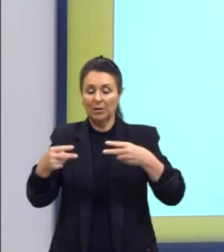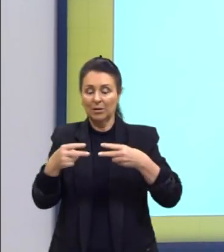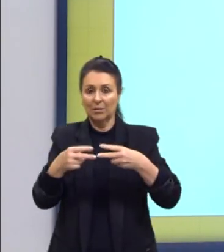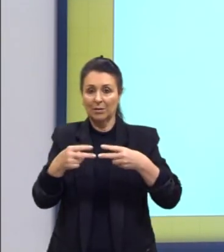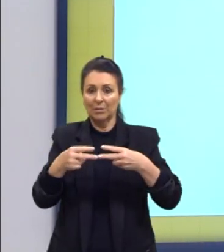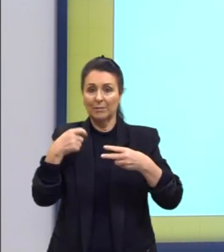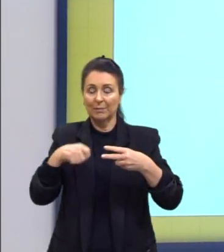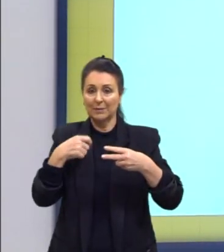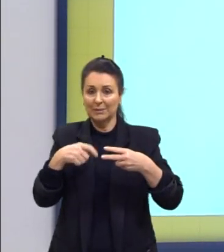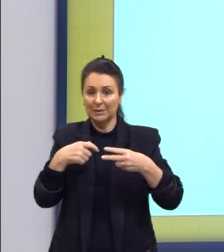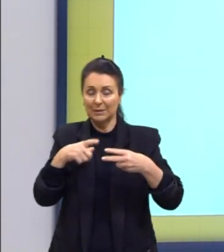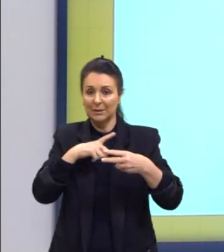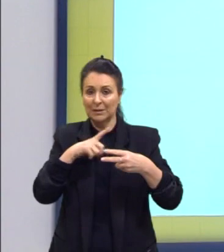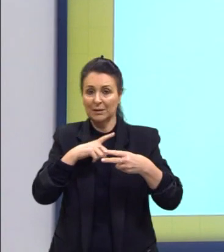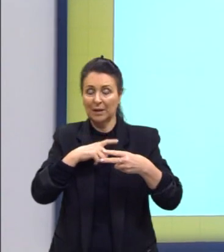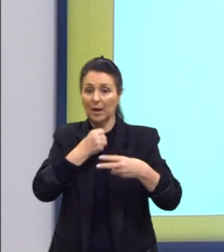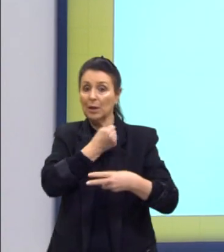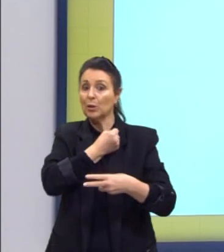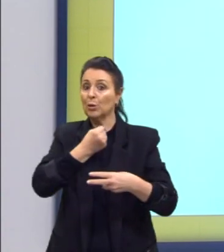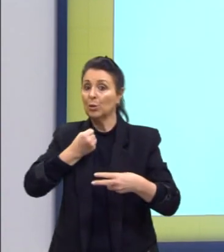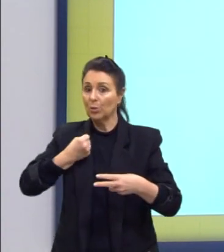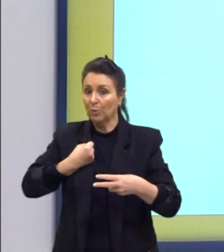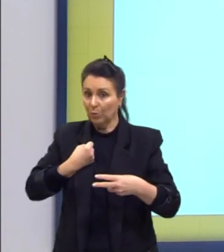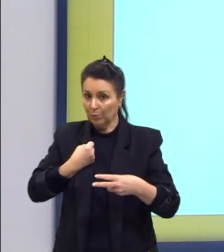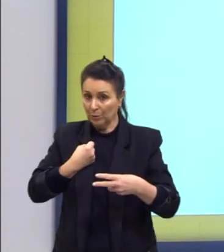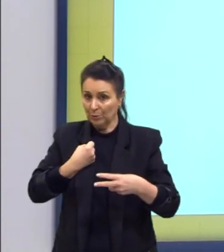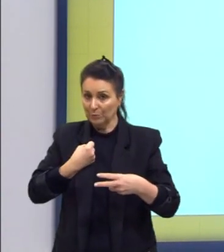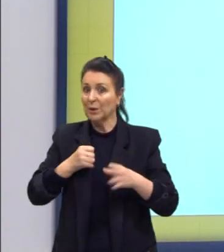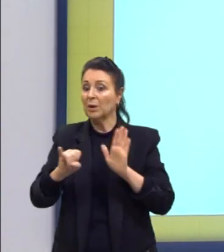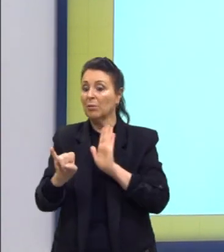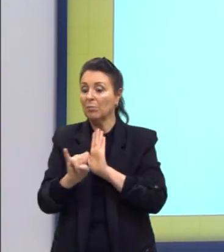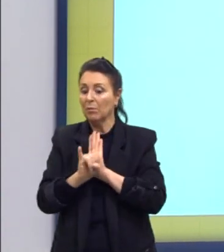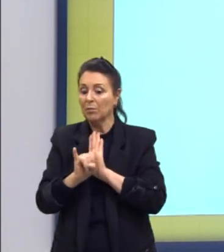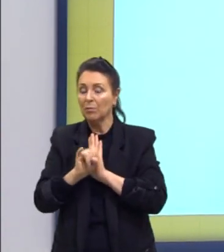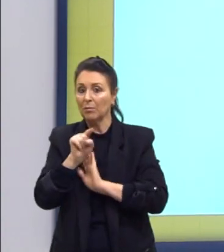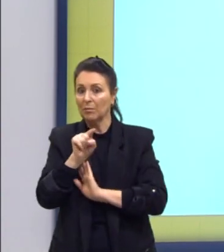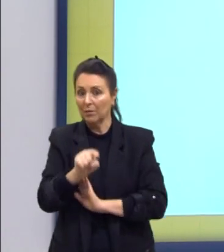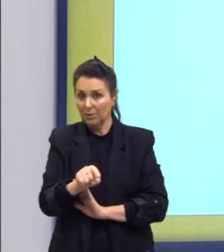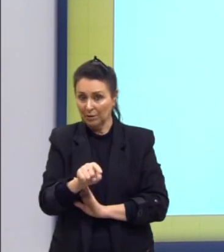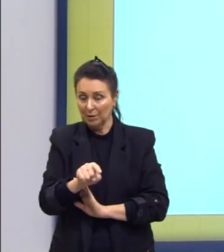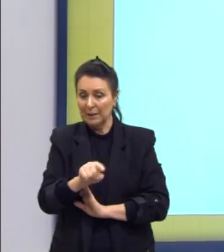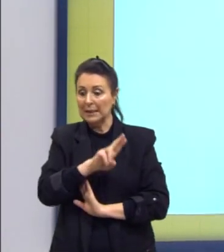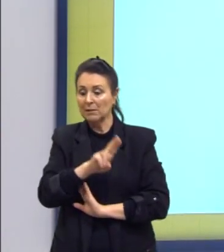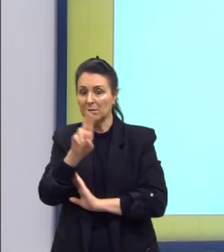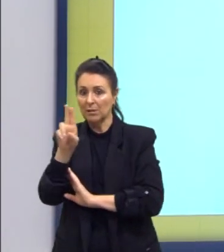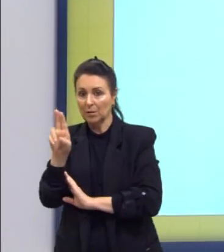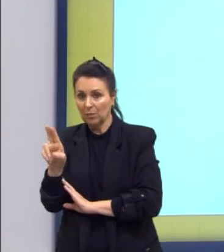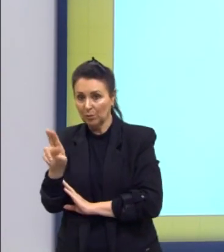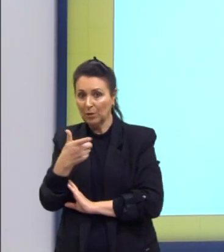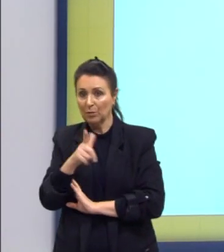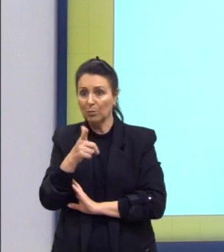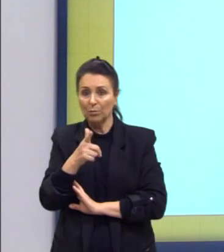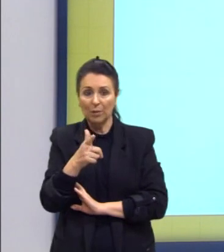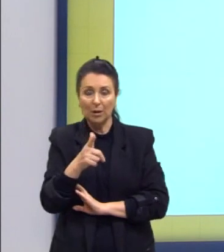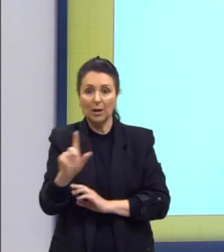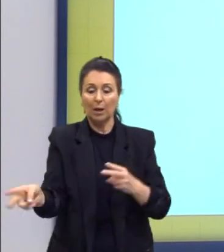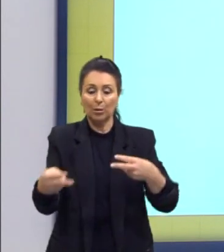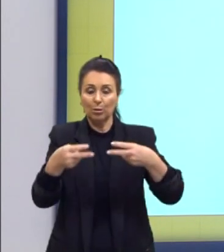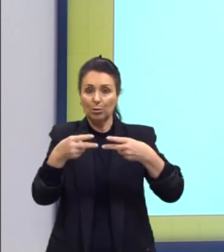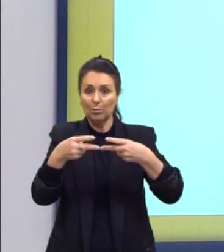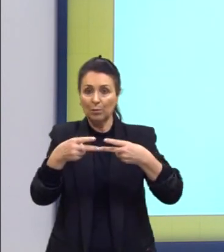ela precisa ser numerada precisa ser identificada neste caso dessa nomenclatura não tem aonde estar a